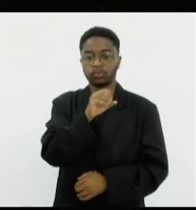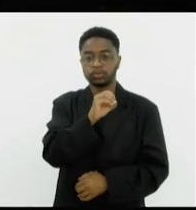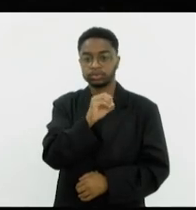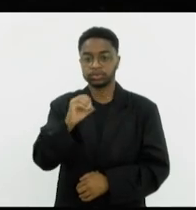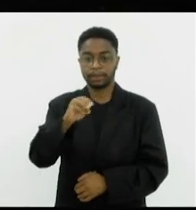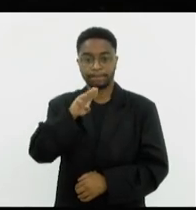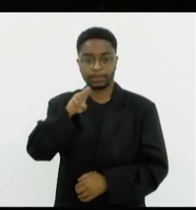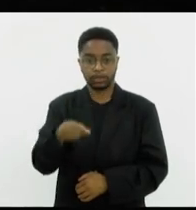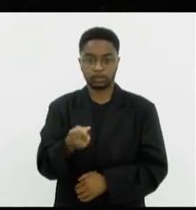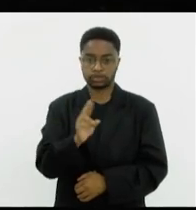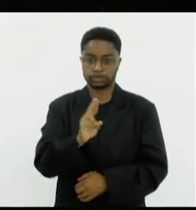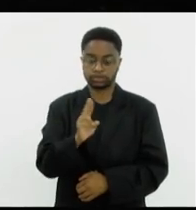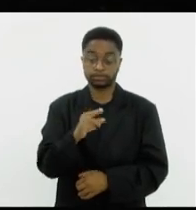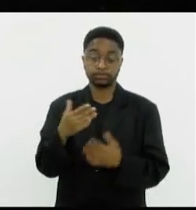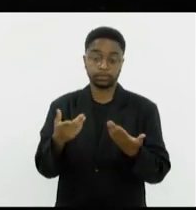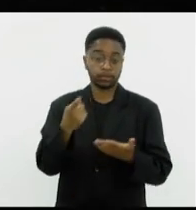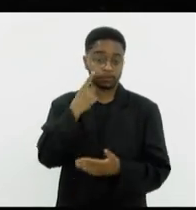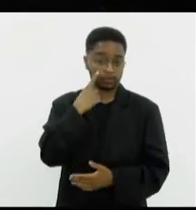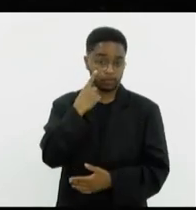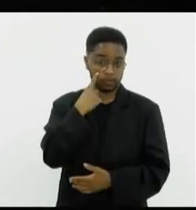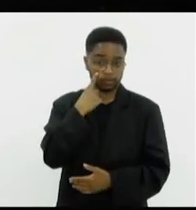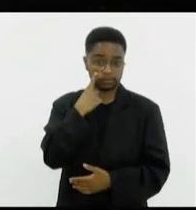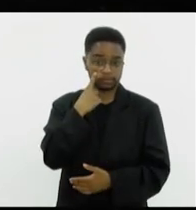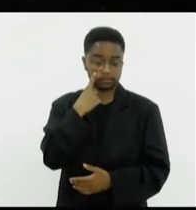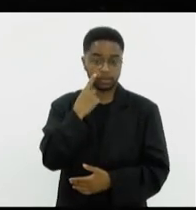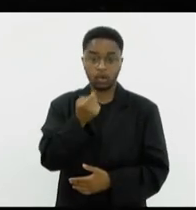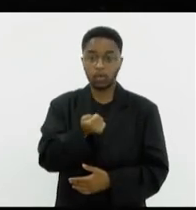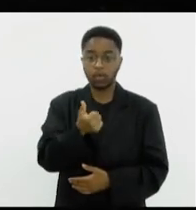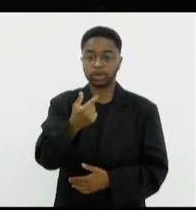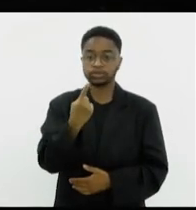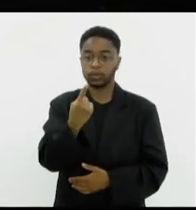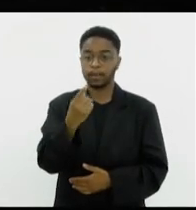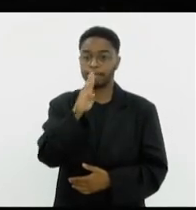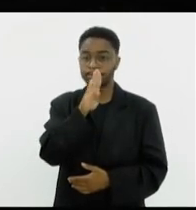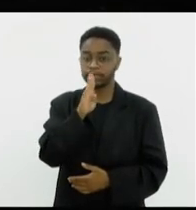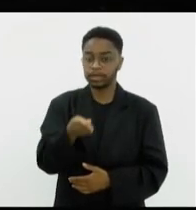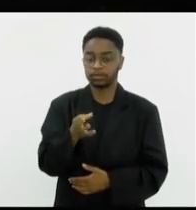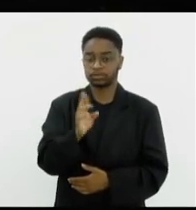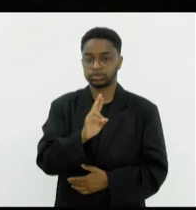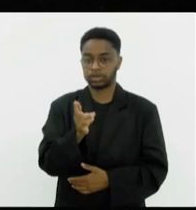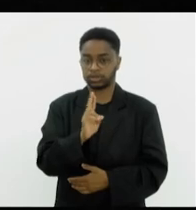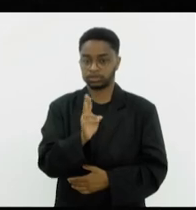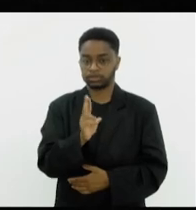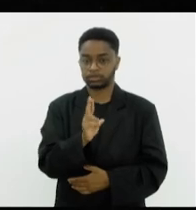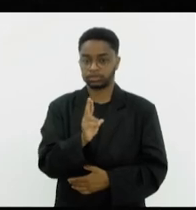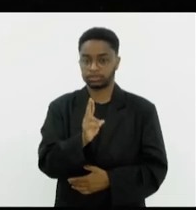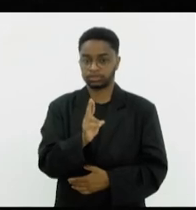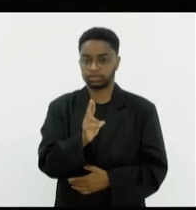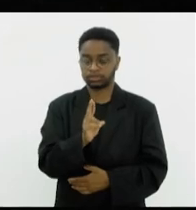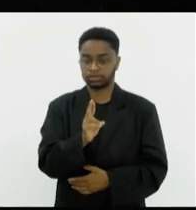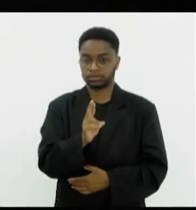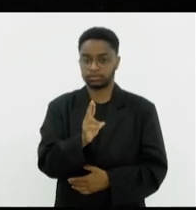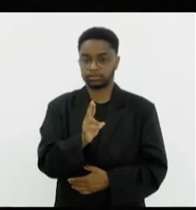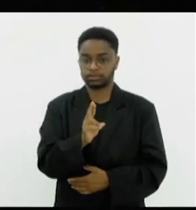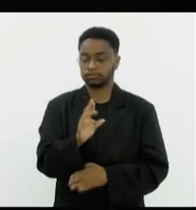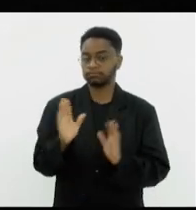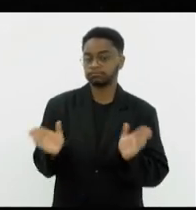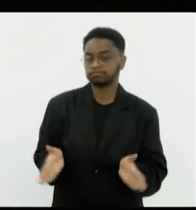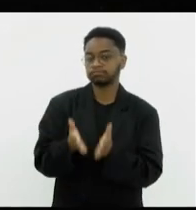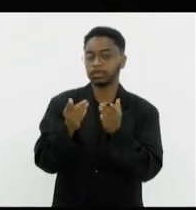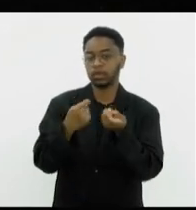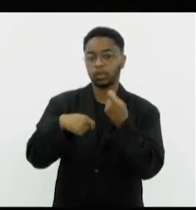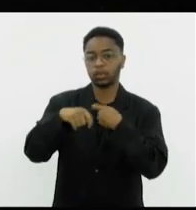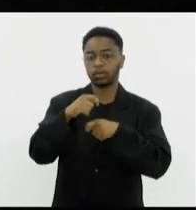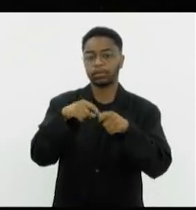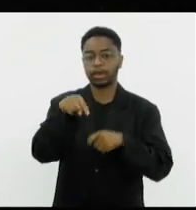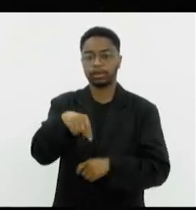de reais. Vejam bem, quase 1 bilhão de reais movimentando a economia do